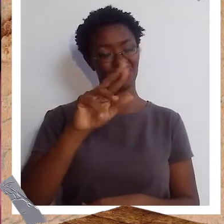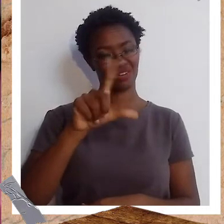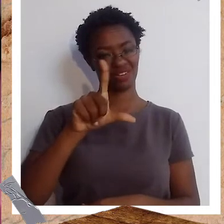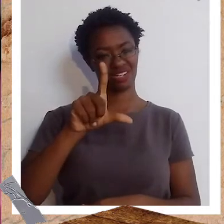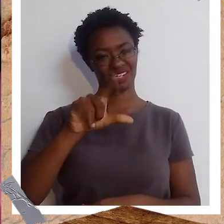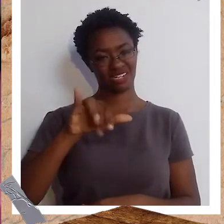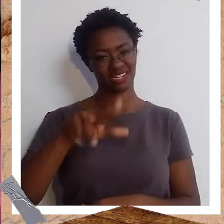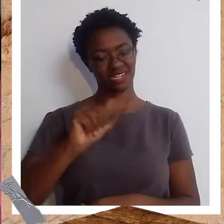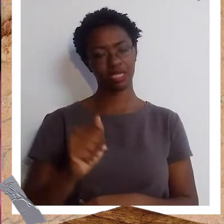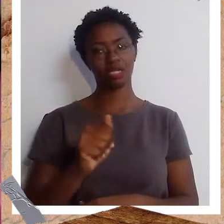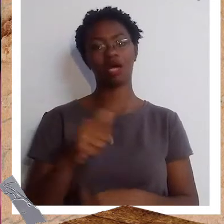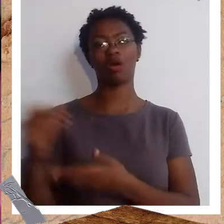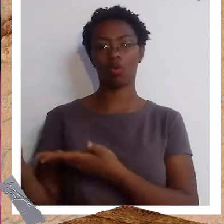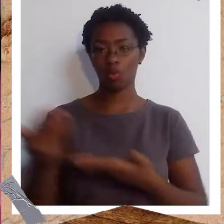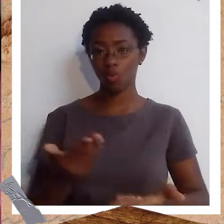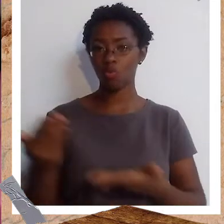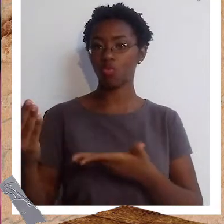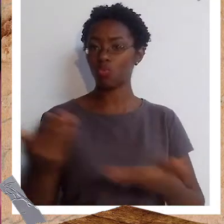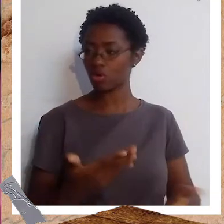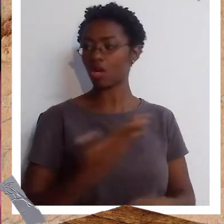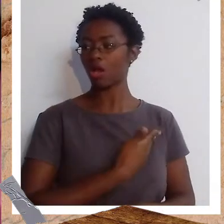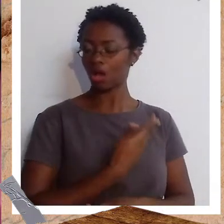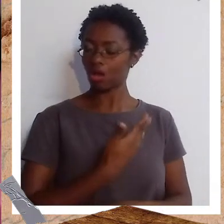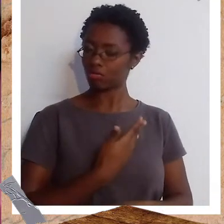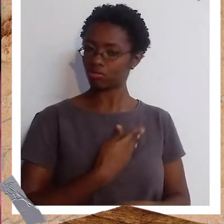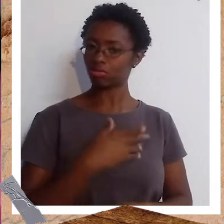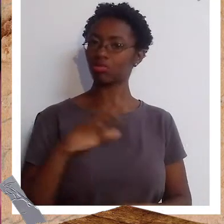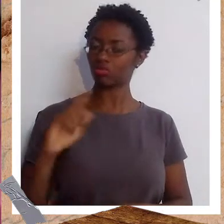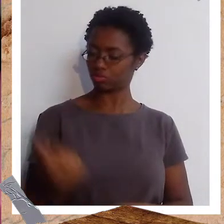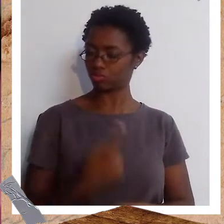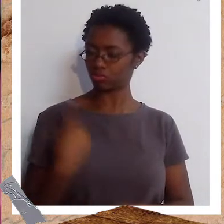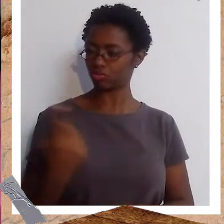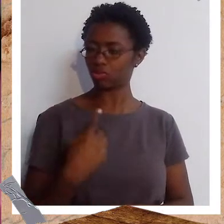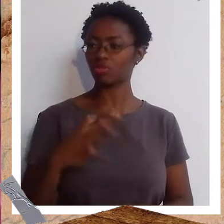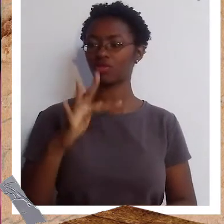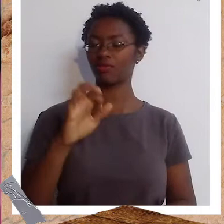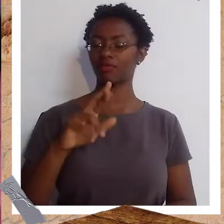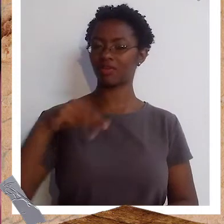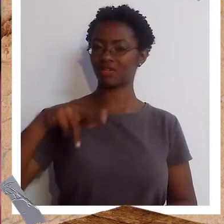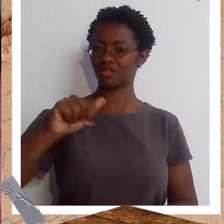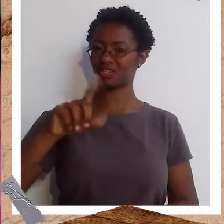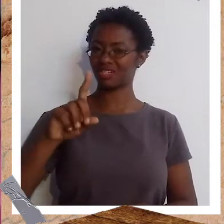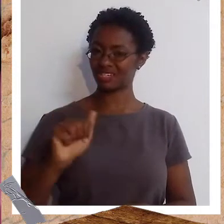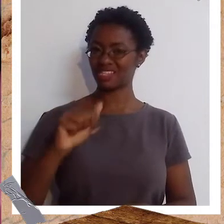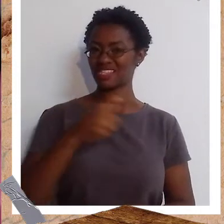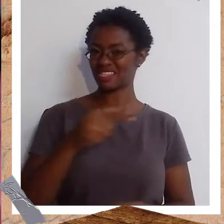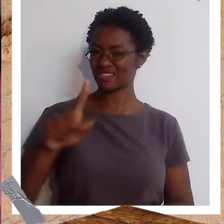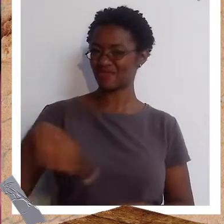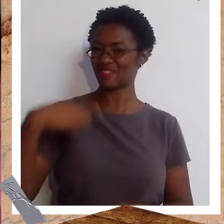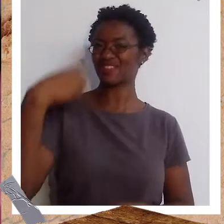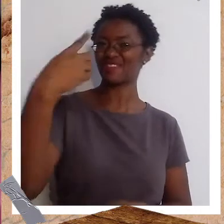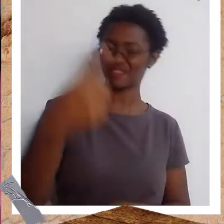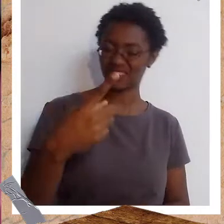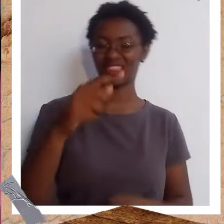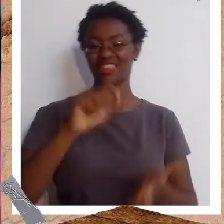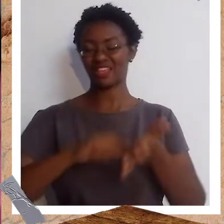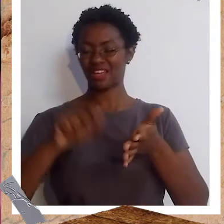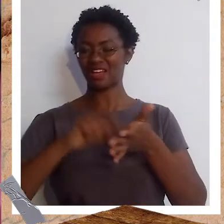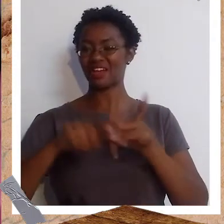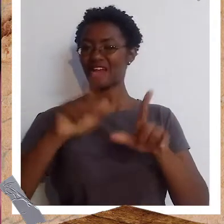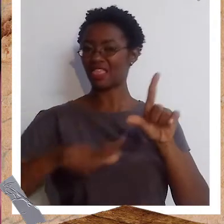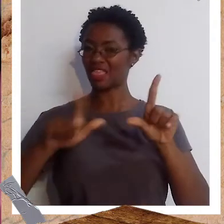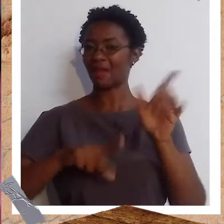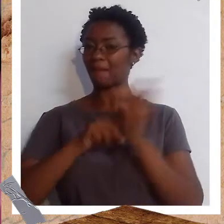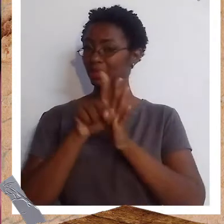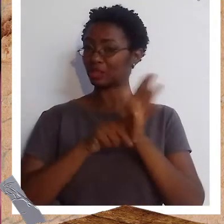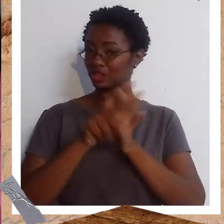é convidada, na pessoa do Hélio Menezes, eu, Fernanda Miranda, que vai estar na próxima semana, teórica de literatura e pesquisadora de literatura,